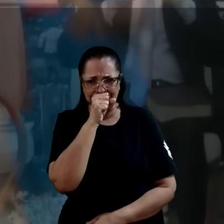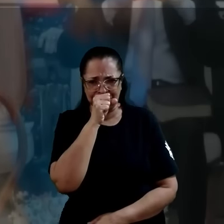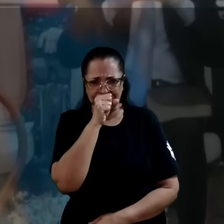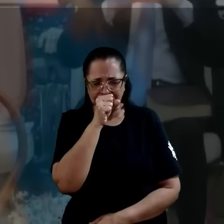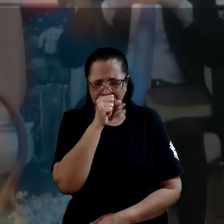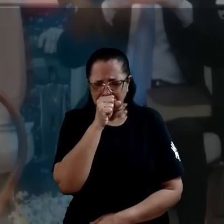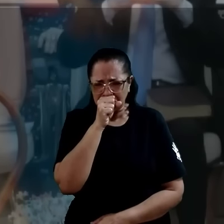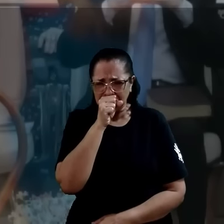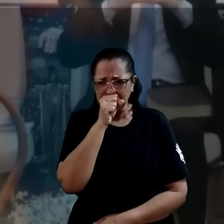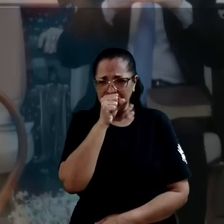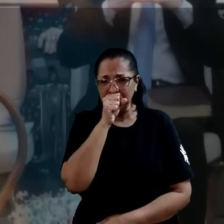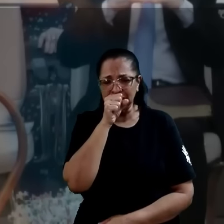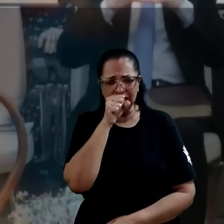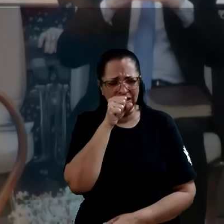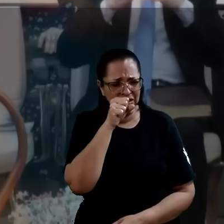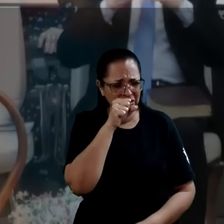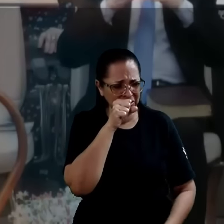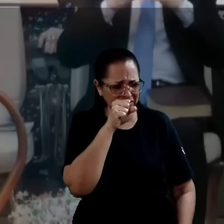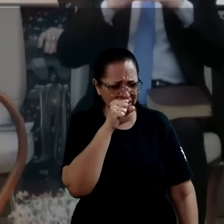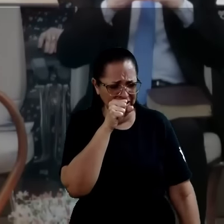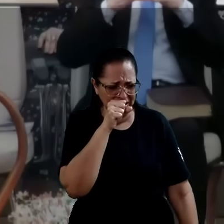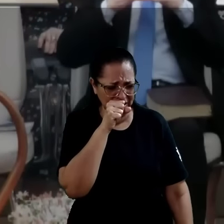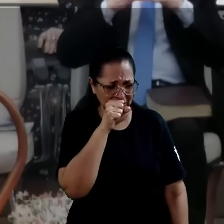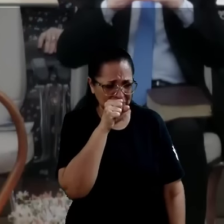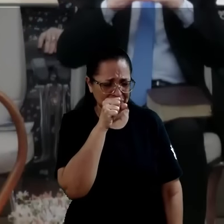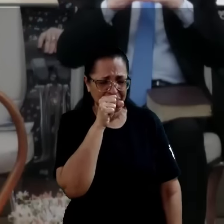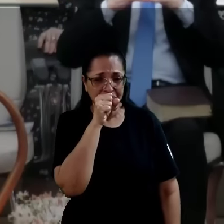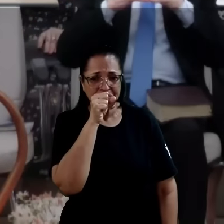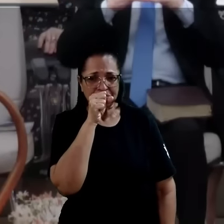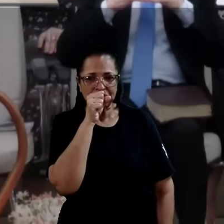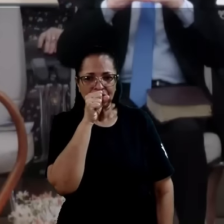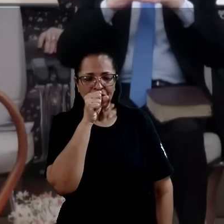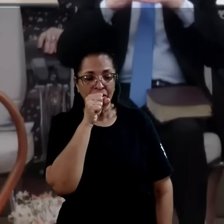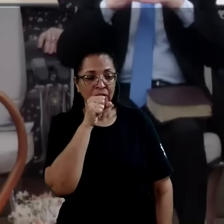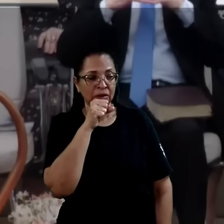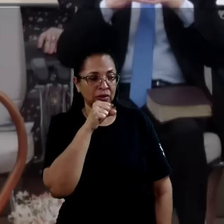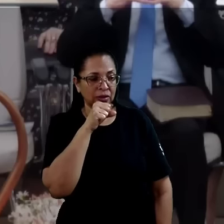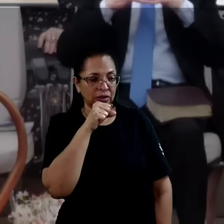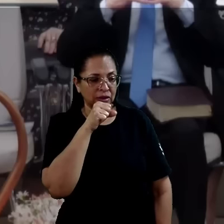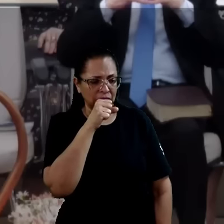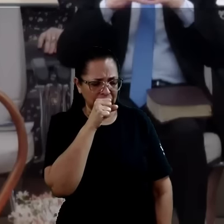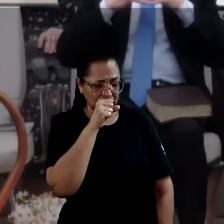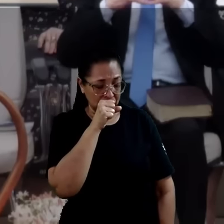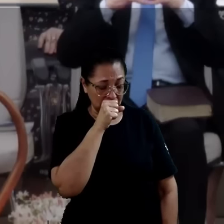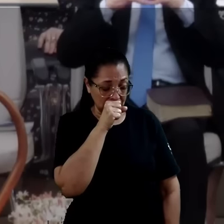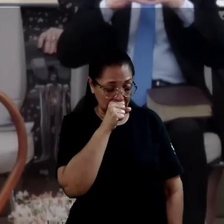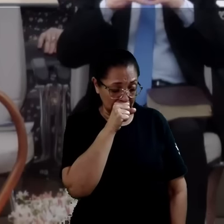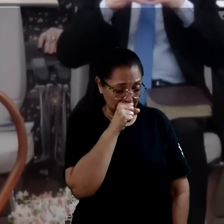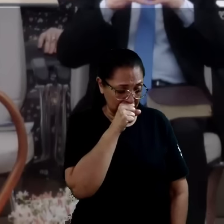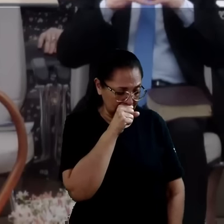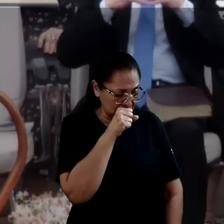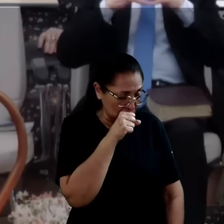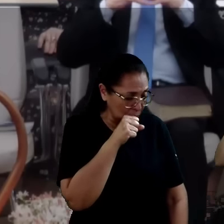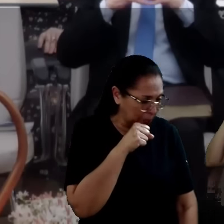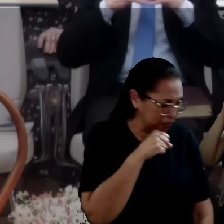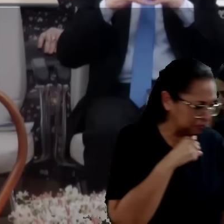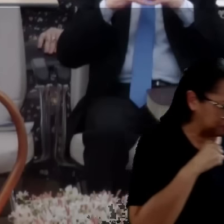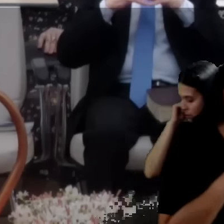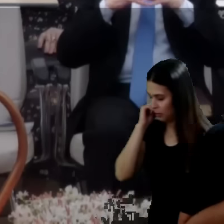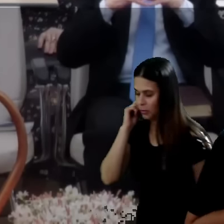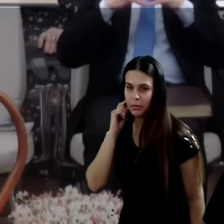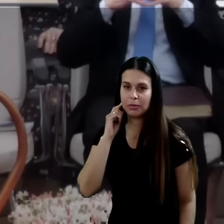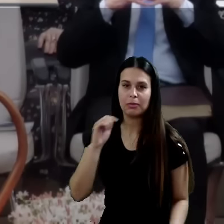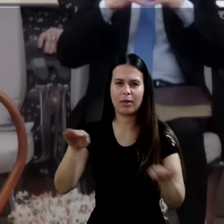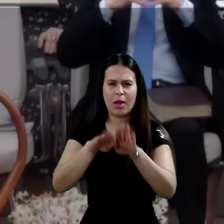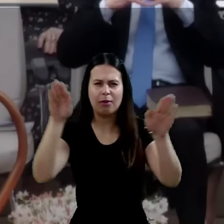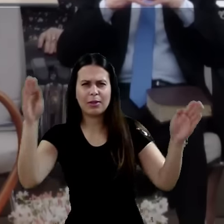sua frente e sobre a mesa tinha algo que